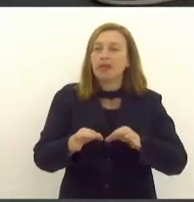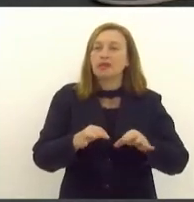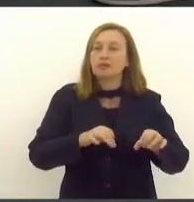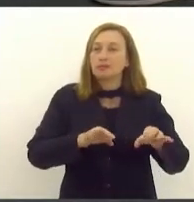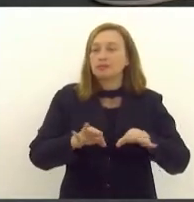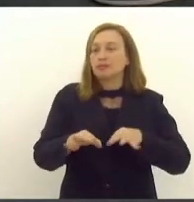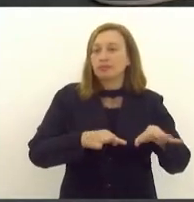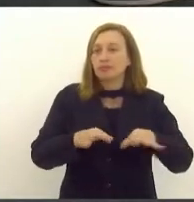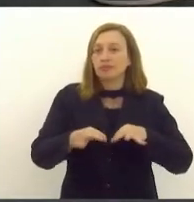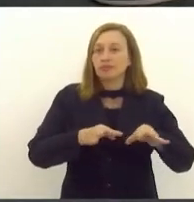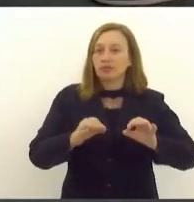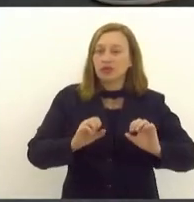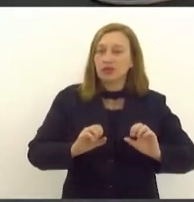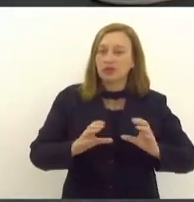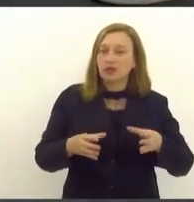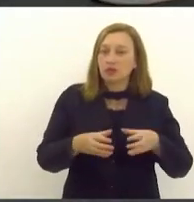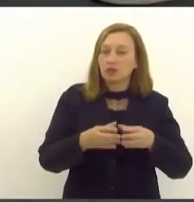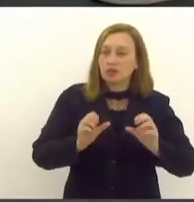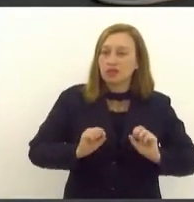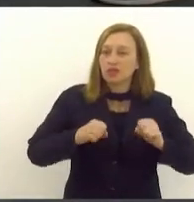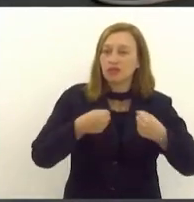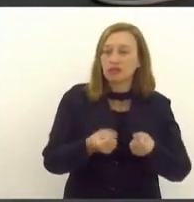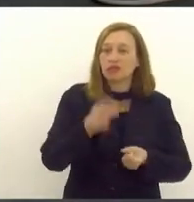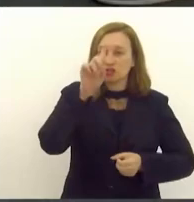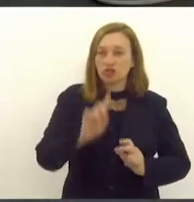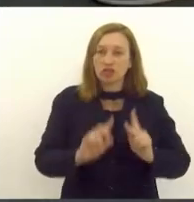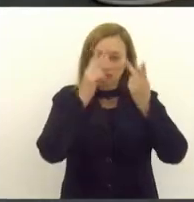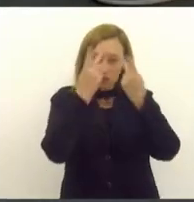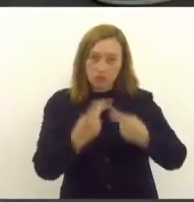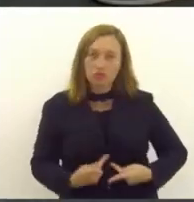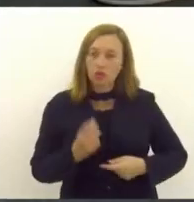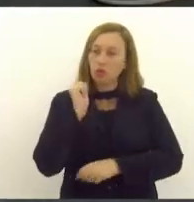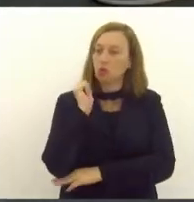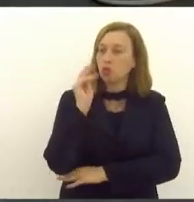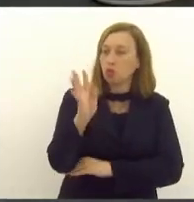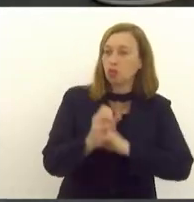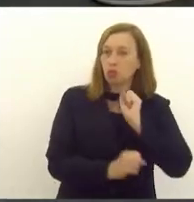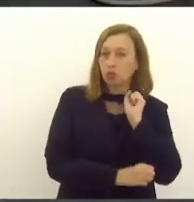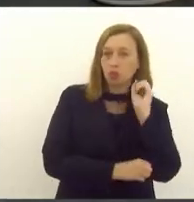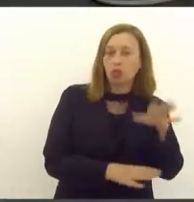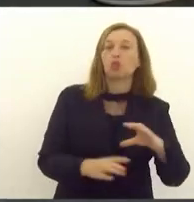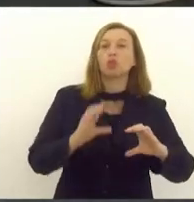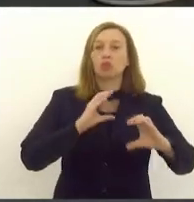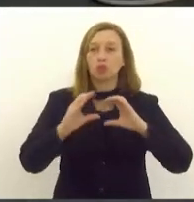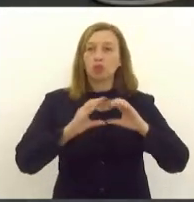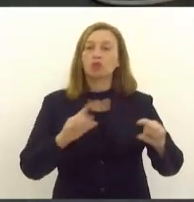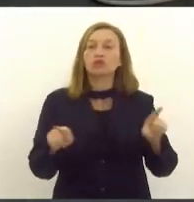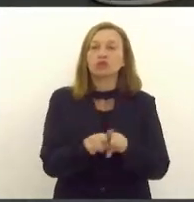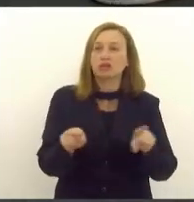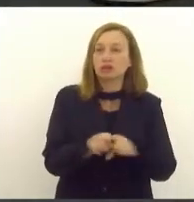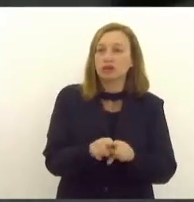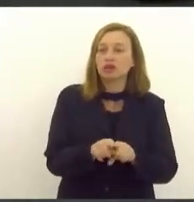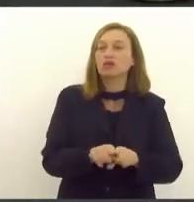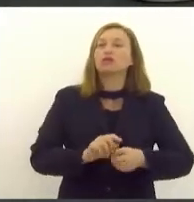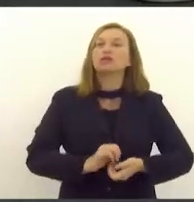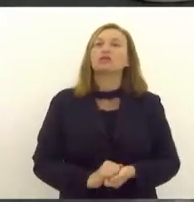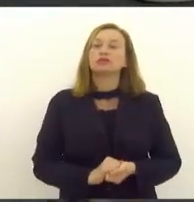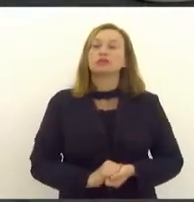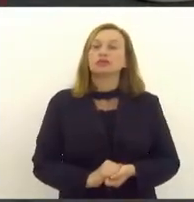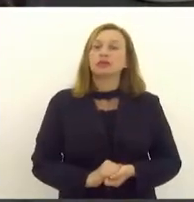e Defensores de direitos humanos ambientalista e comunicadores também que é um programa nacional